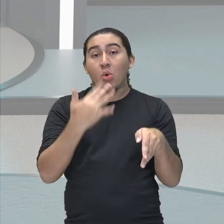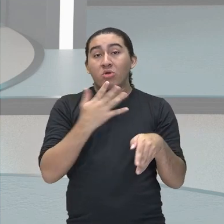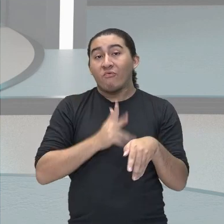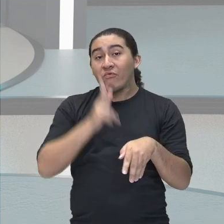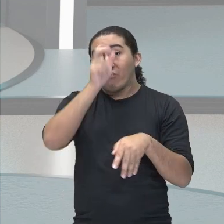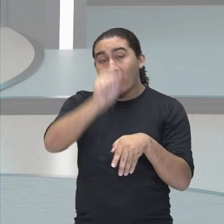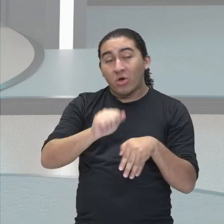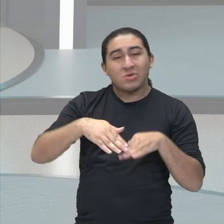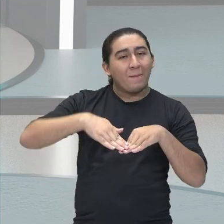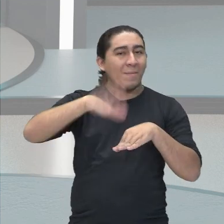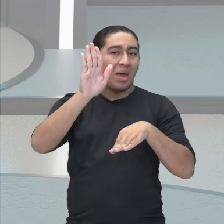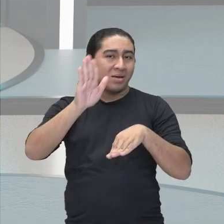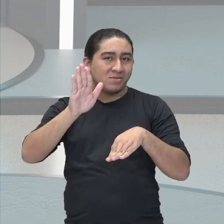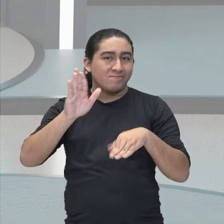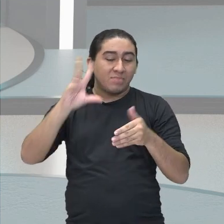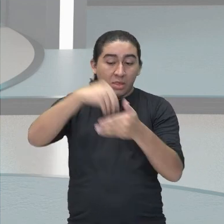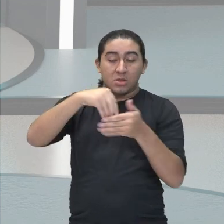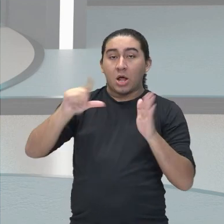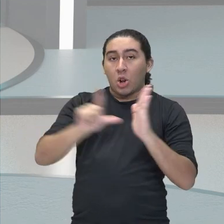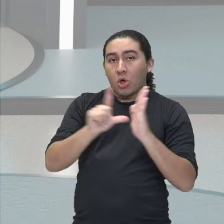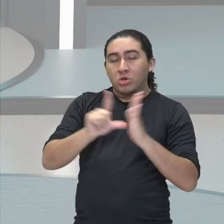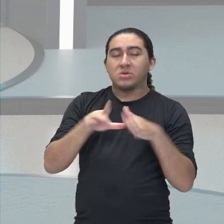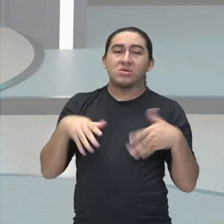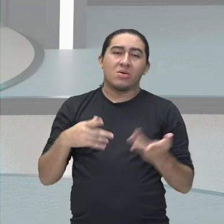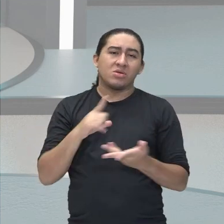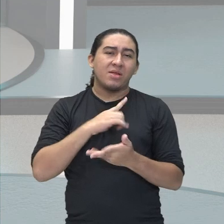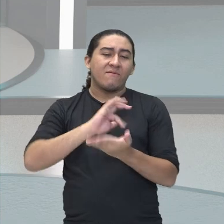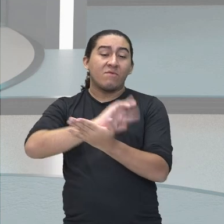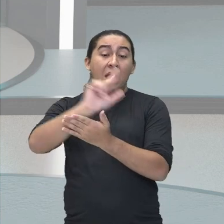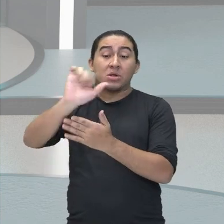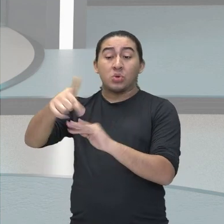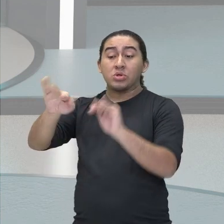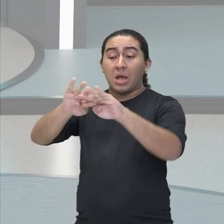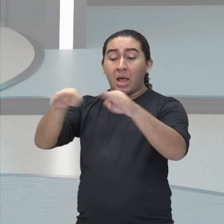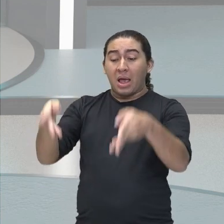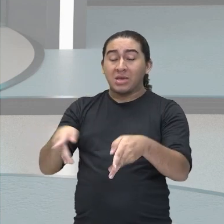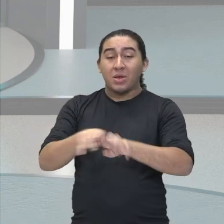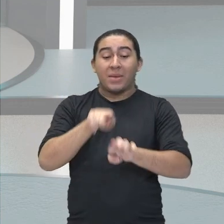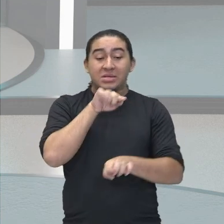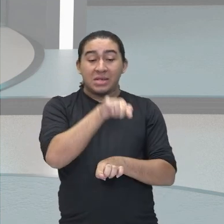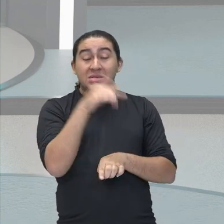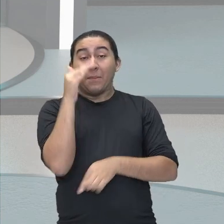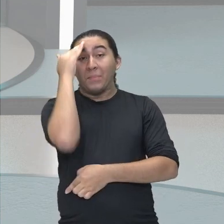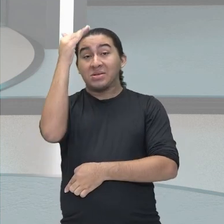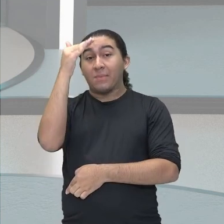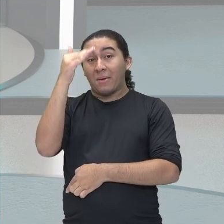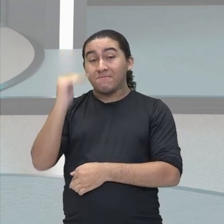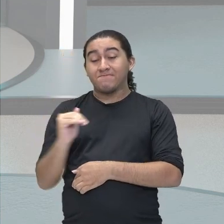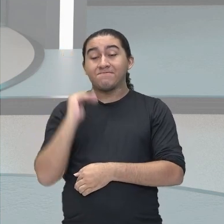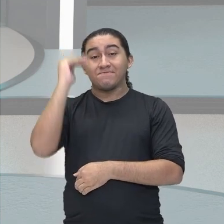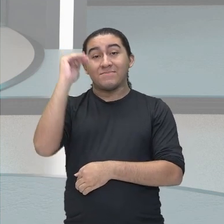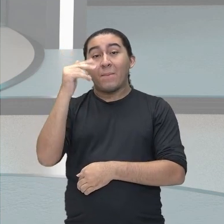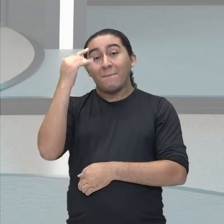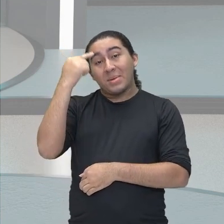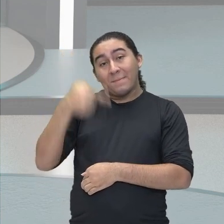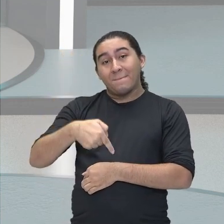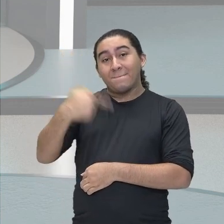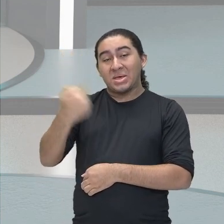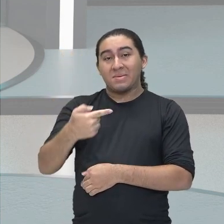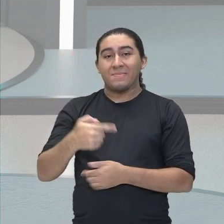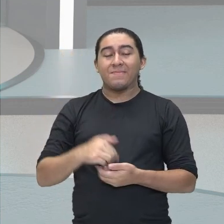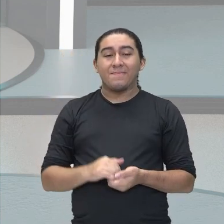todas as caixas ali, tem algumas outras caixas coloridas, mas ela é a mais colorida da